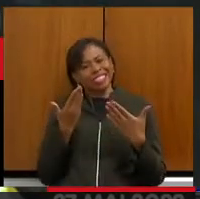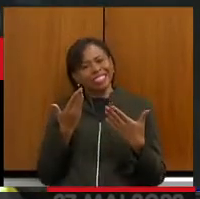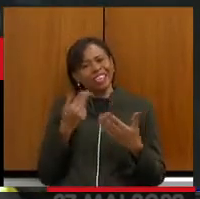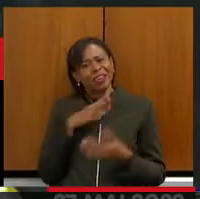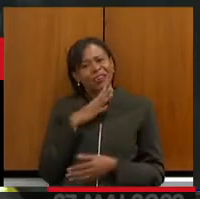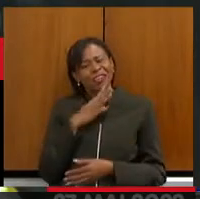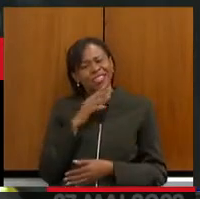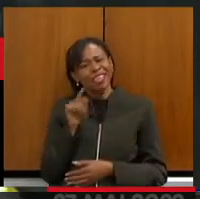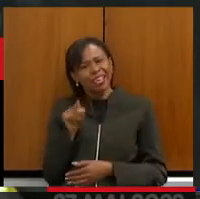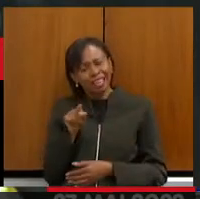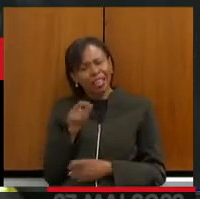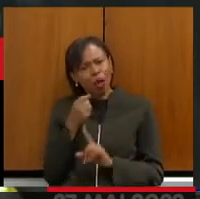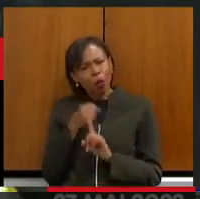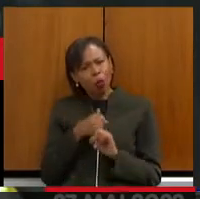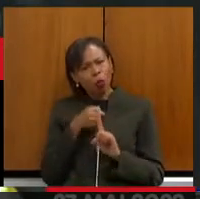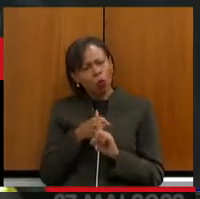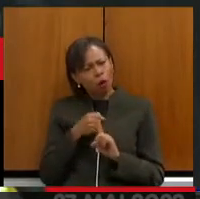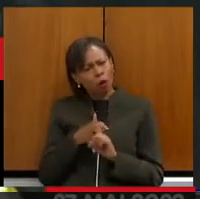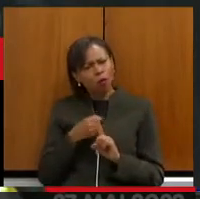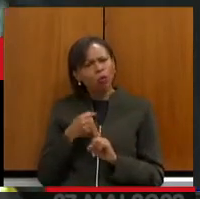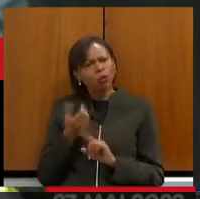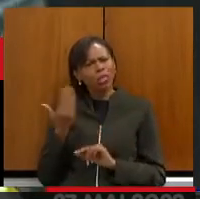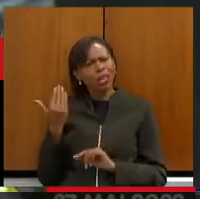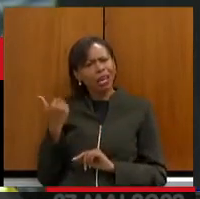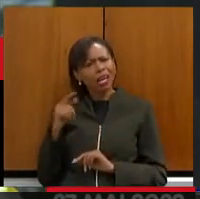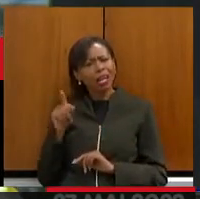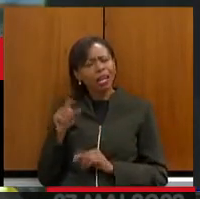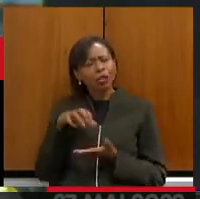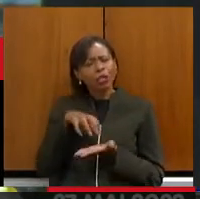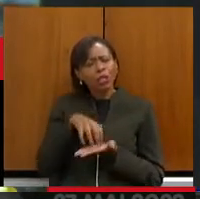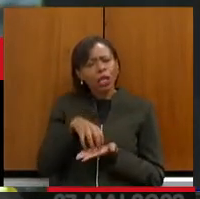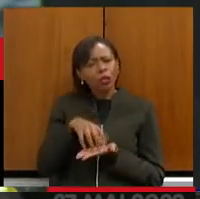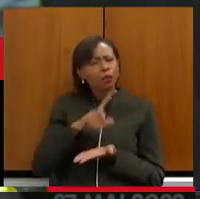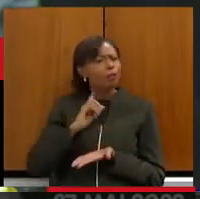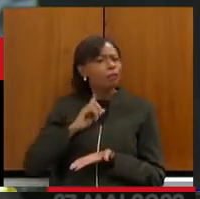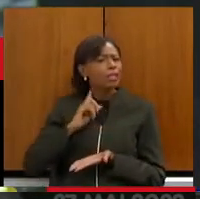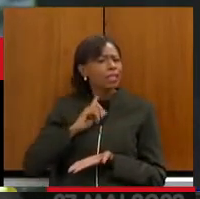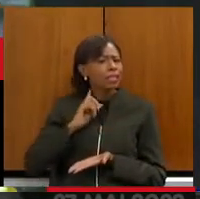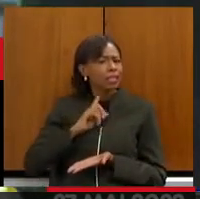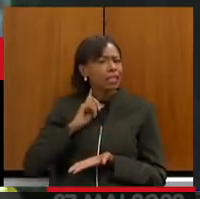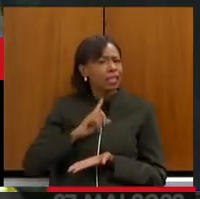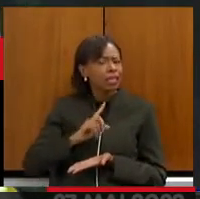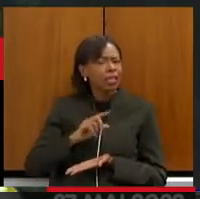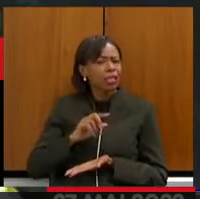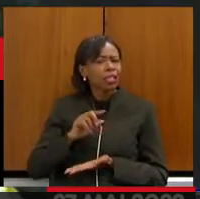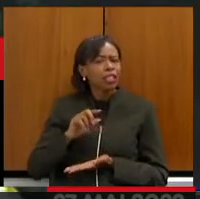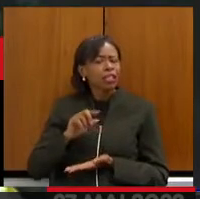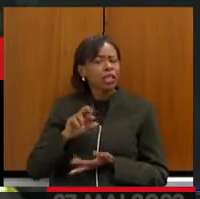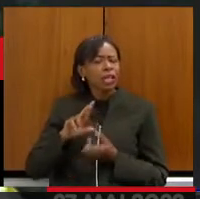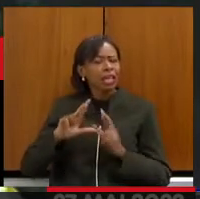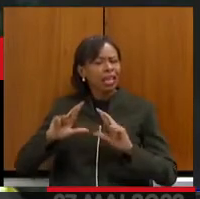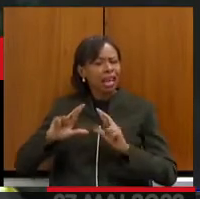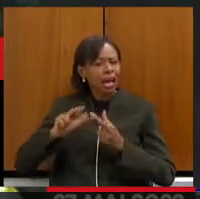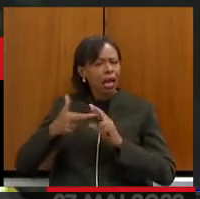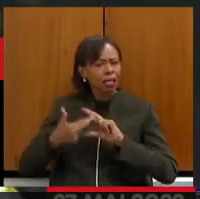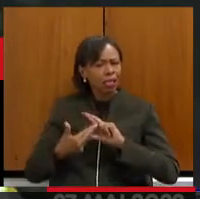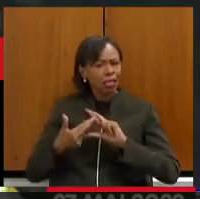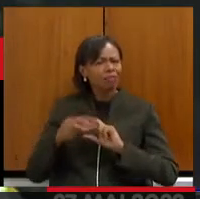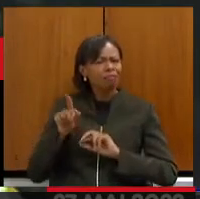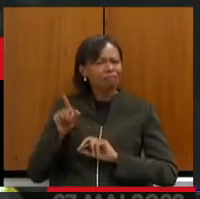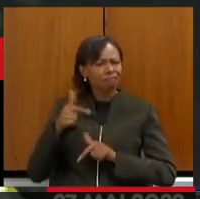Paula não Dá um abraço no centro Mineiro de referência de resíduos sólidos Então já conhecia a Ana na